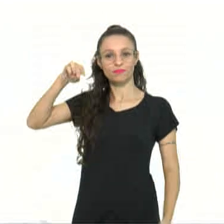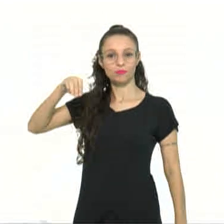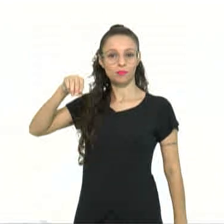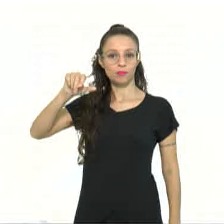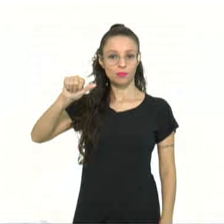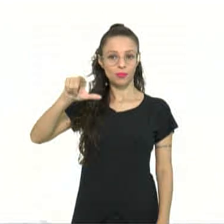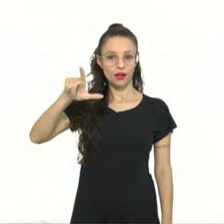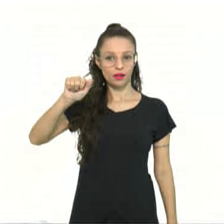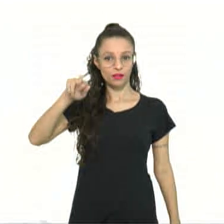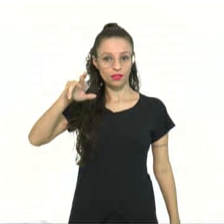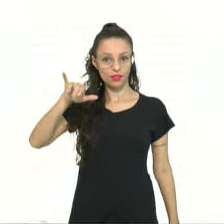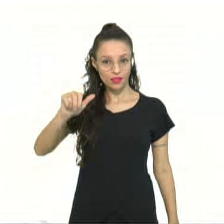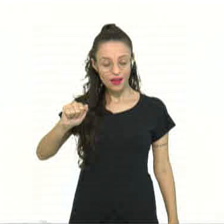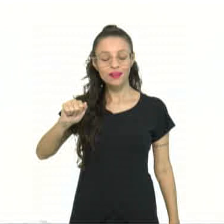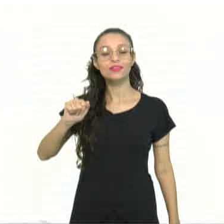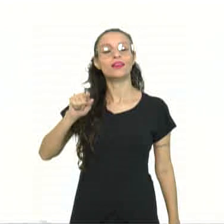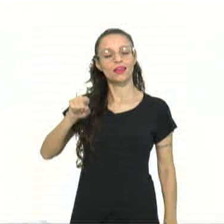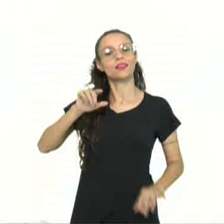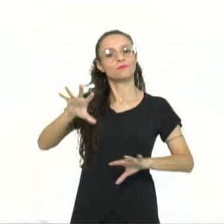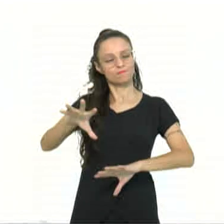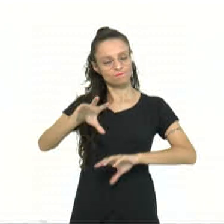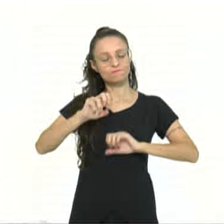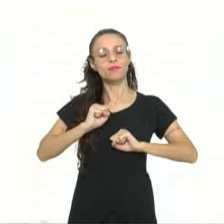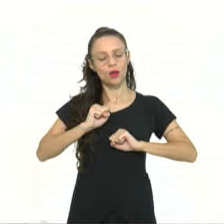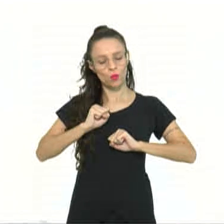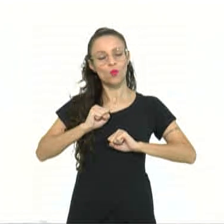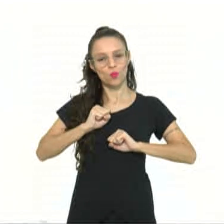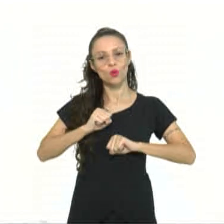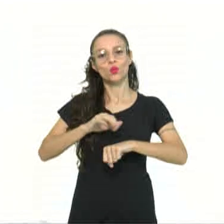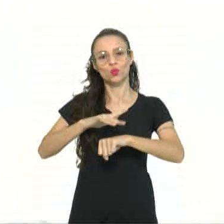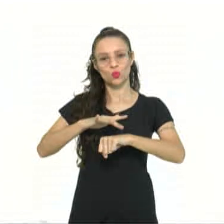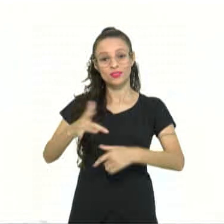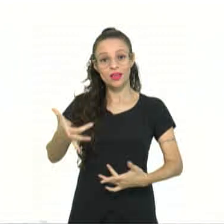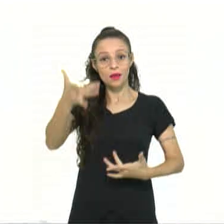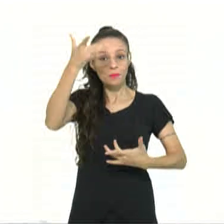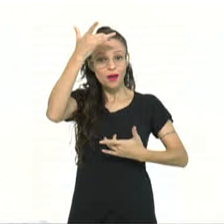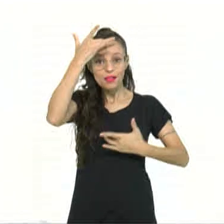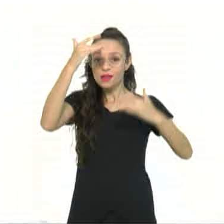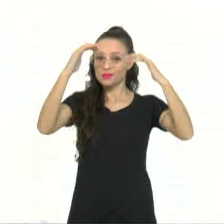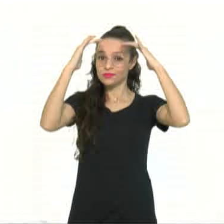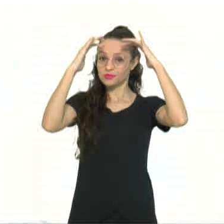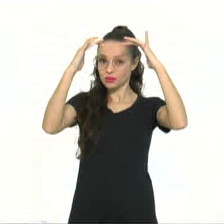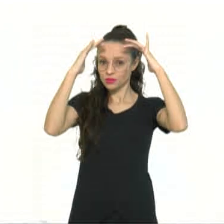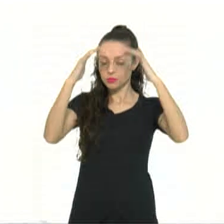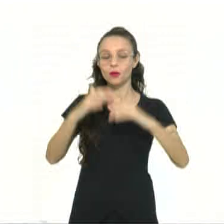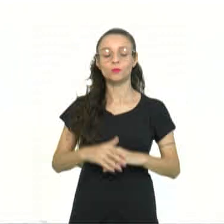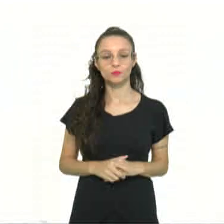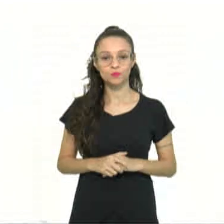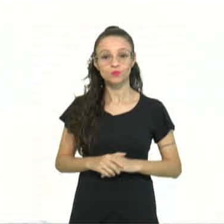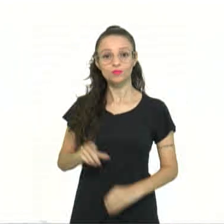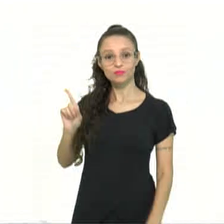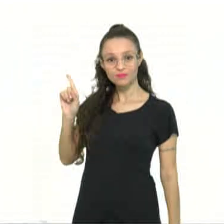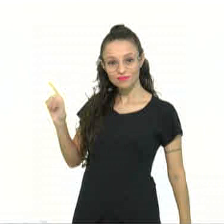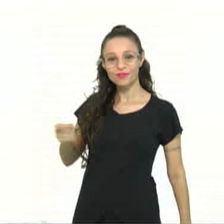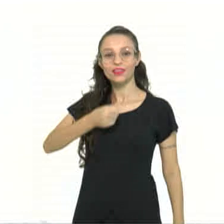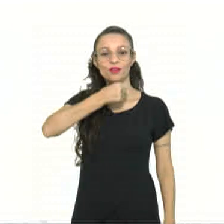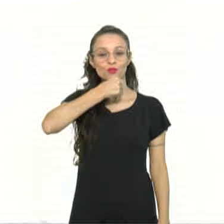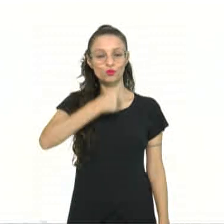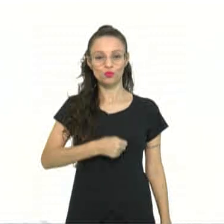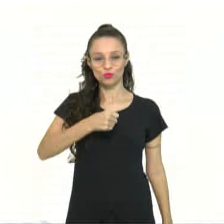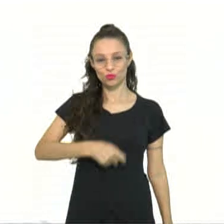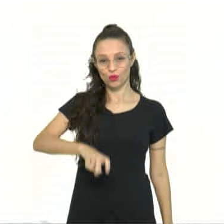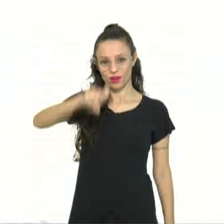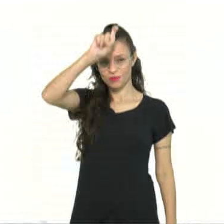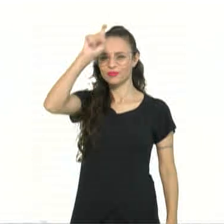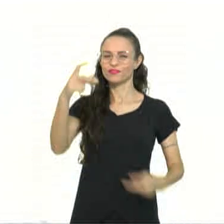e que ele tenha sido acometido por essa doença e morrido dessa malária cerebral, né? Observação, Tutancâmon, chamado faraó